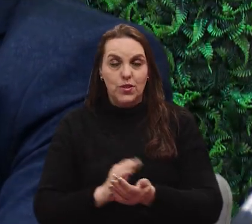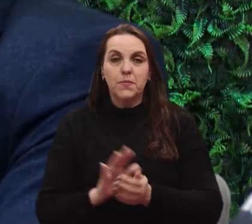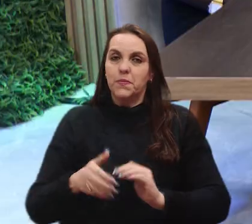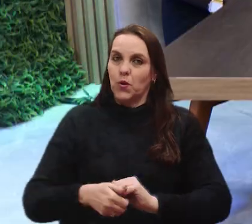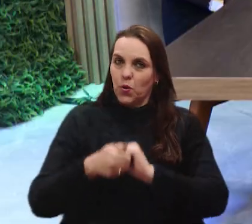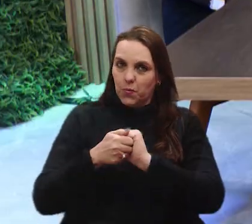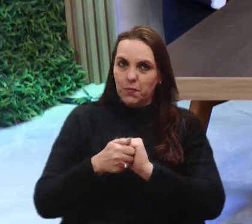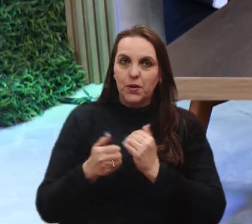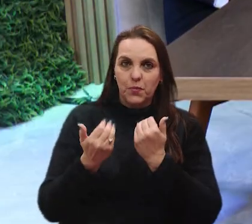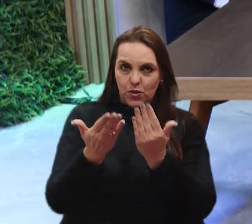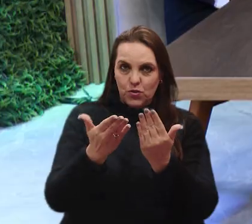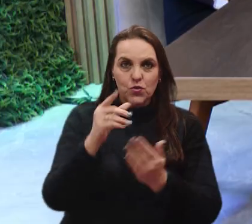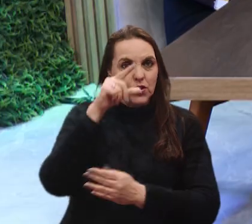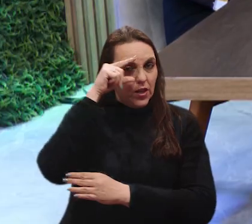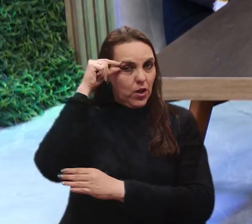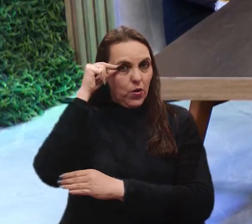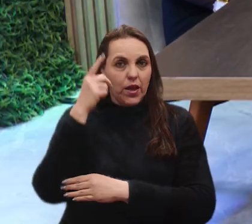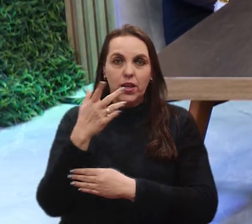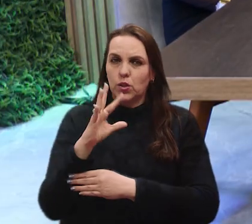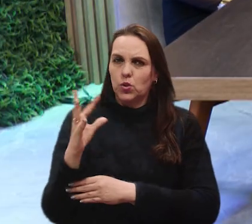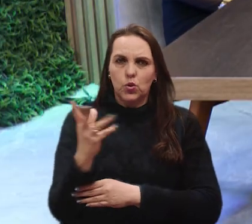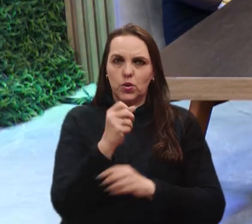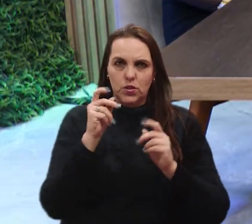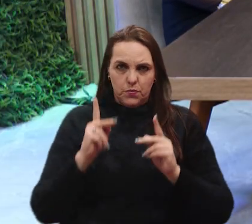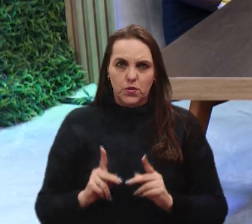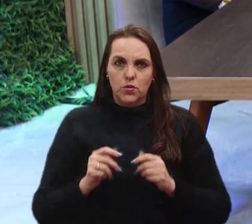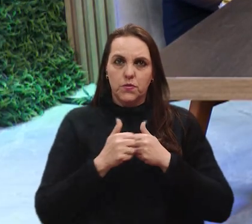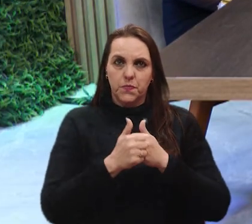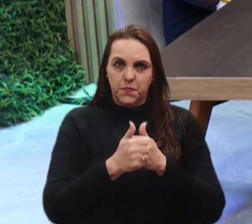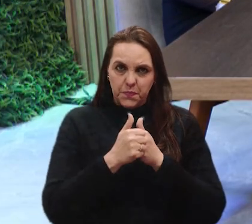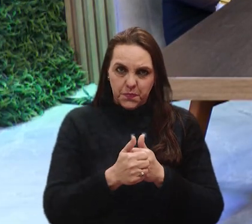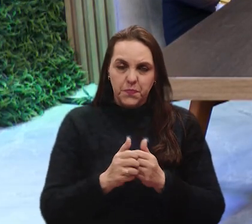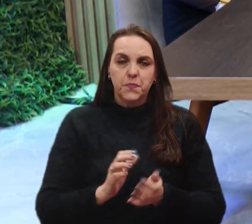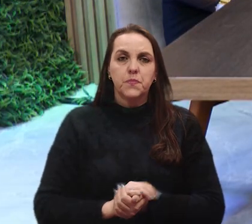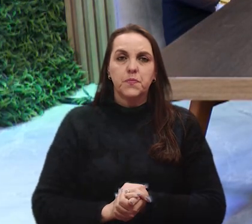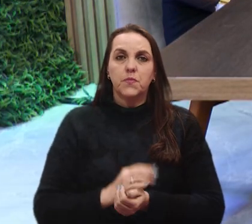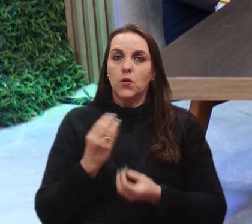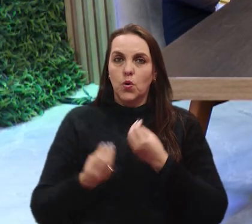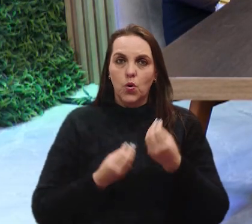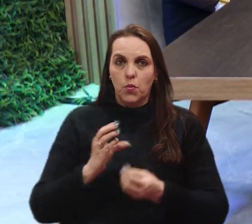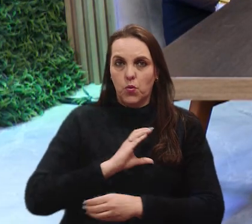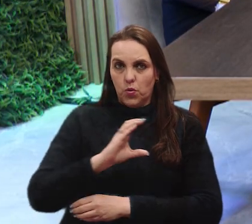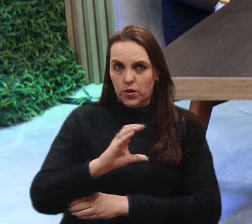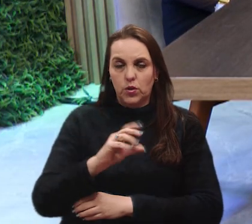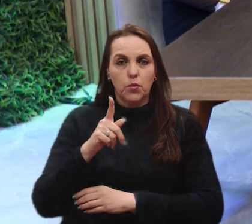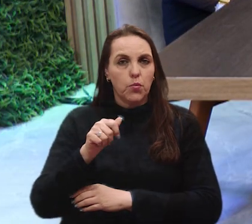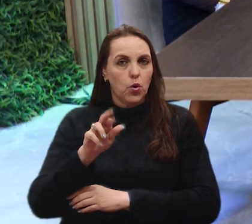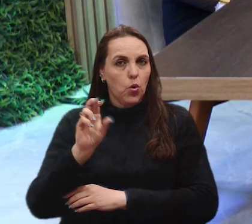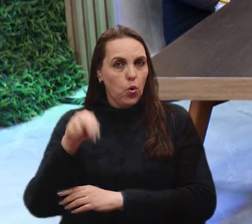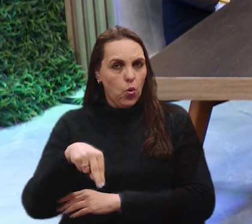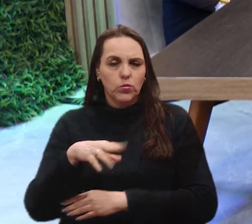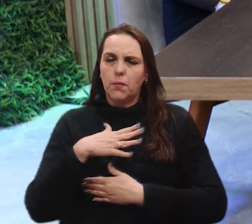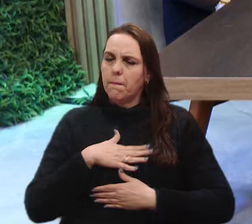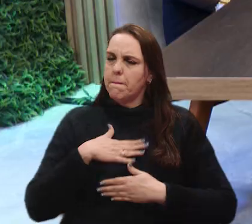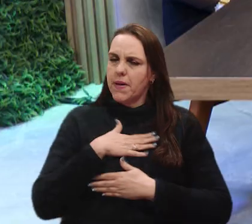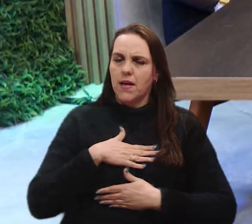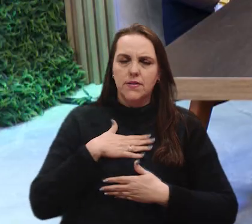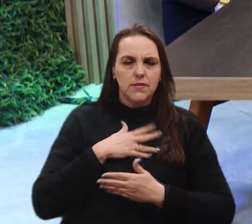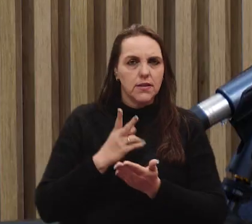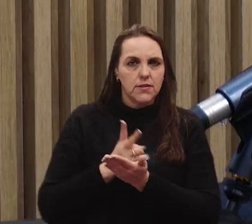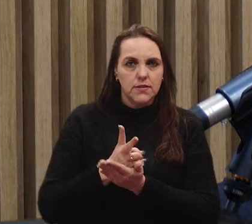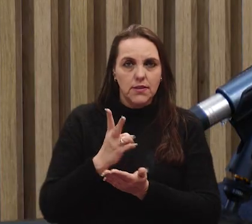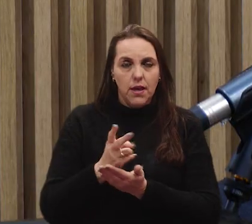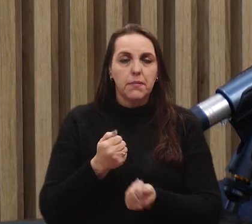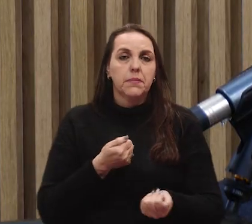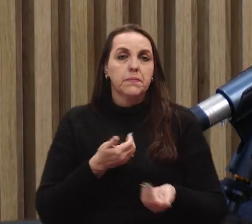Meus cumprimentos a ti, Carol, e a todas as pessoas que nos acompanham. Como coordenador do PROCON, sempre é um prazer e a gente